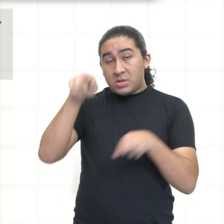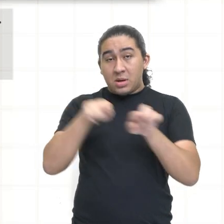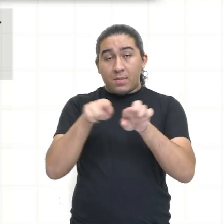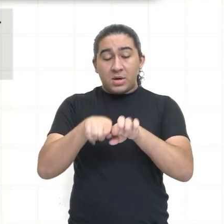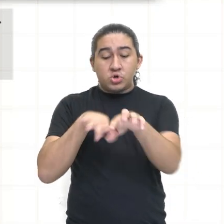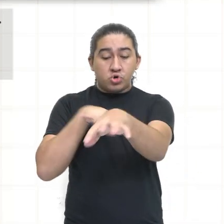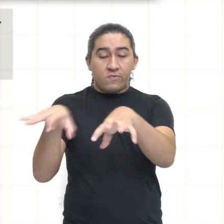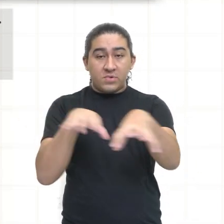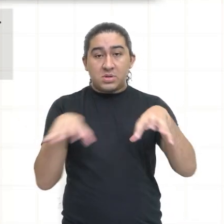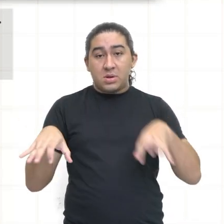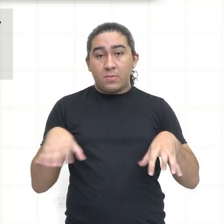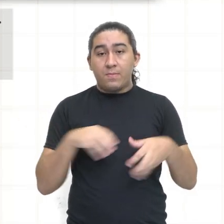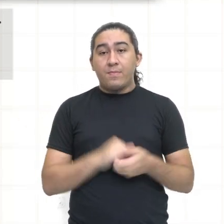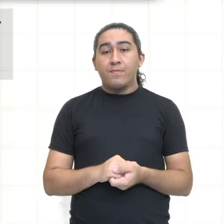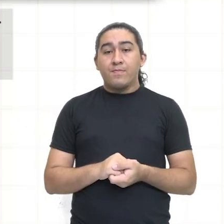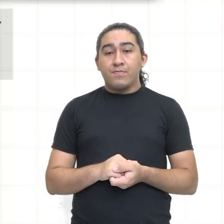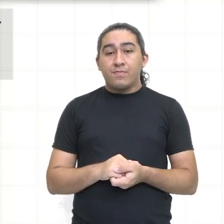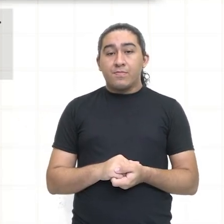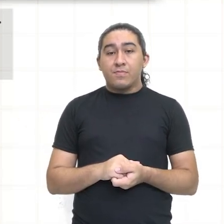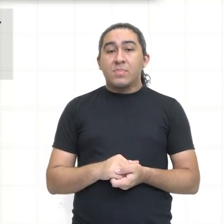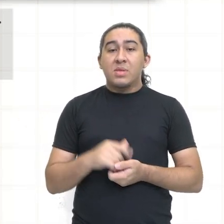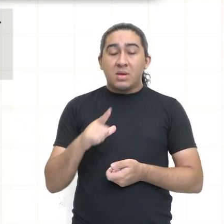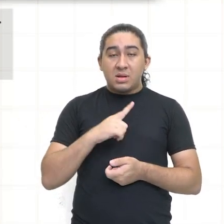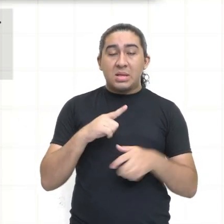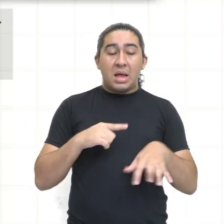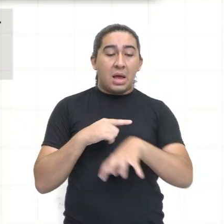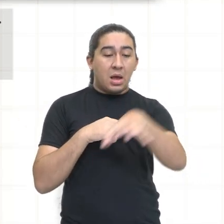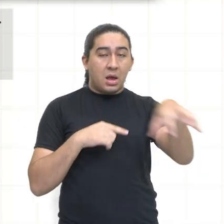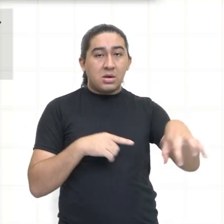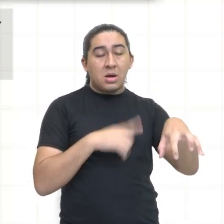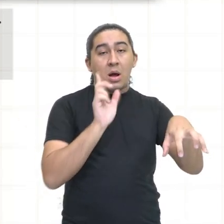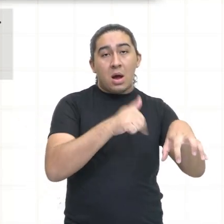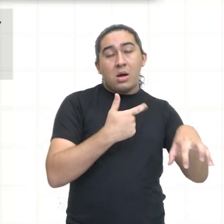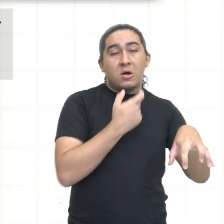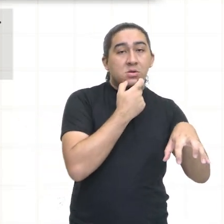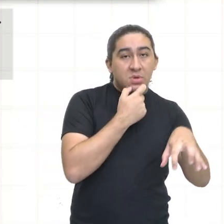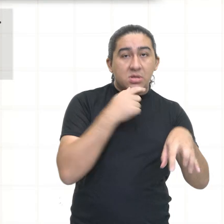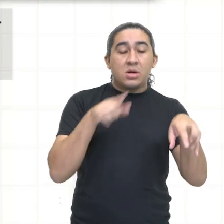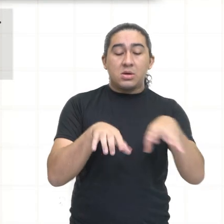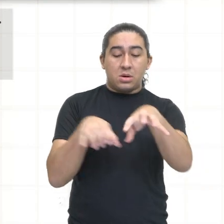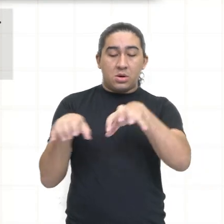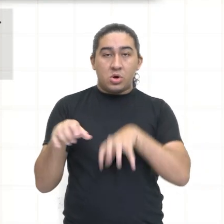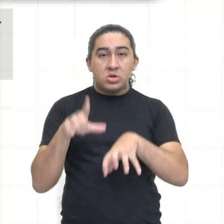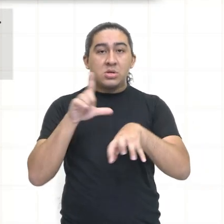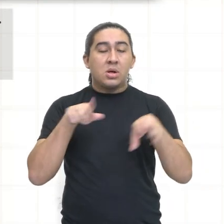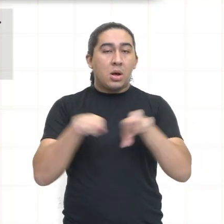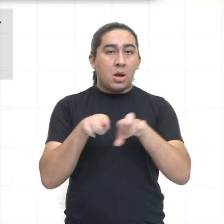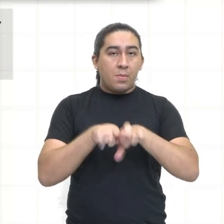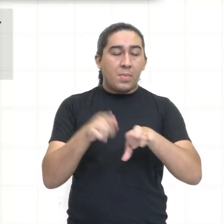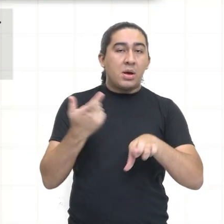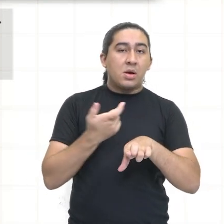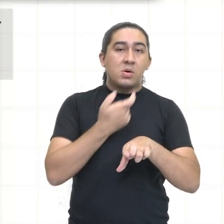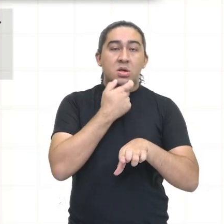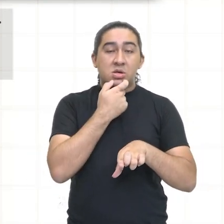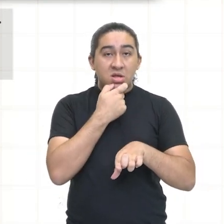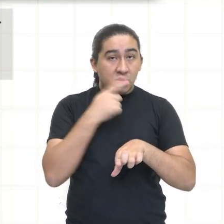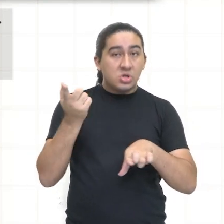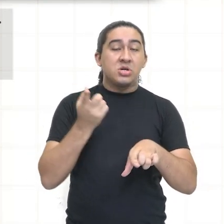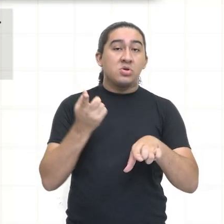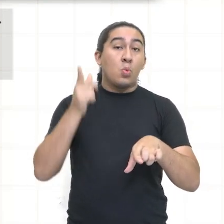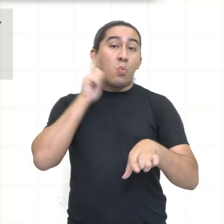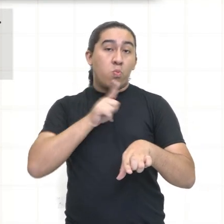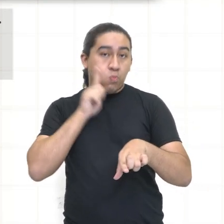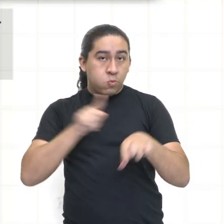sendo dividido entre a Grã-Bretanha, os Estados Unidos, a França e a União Soviética,